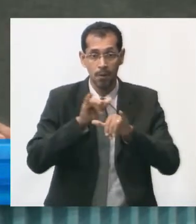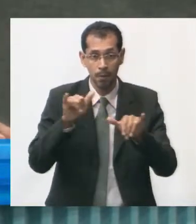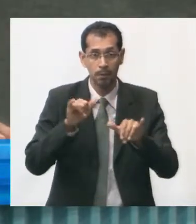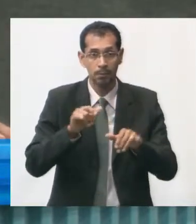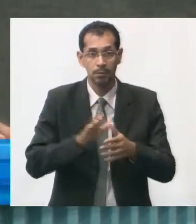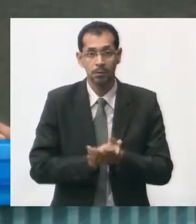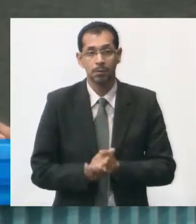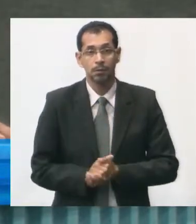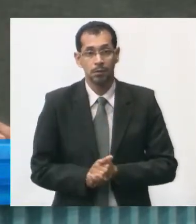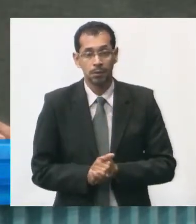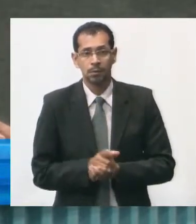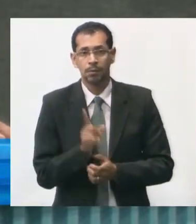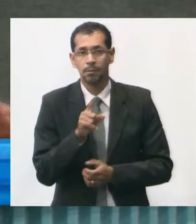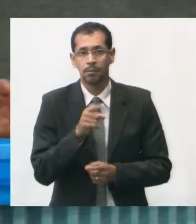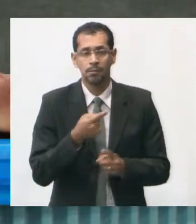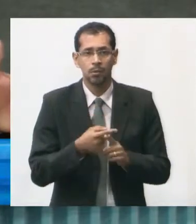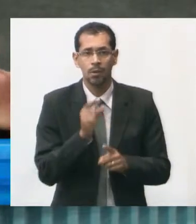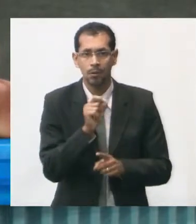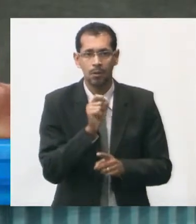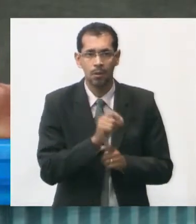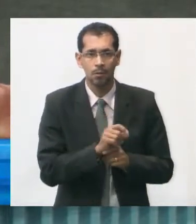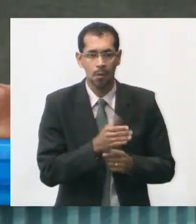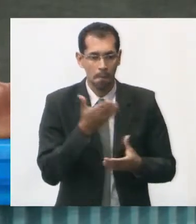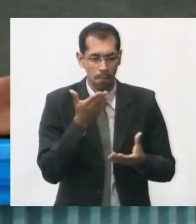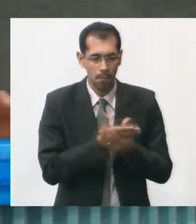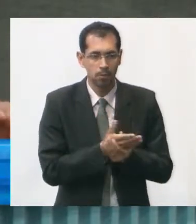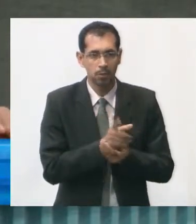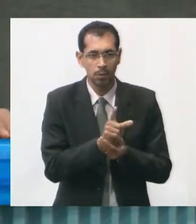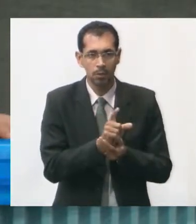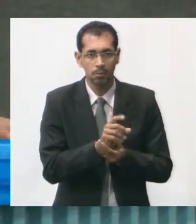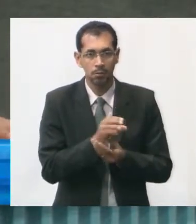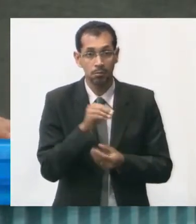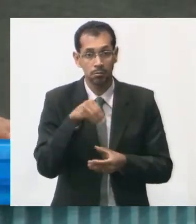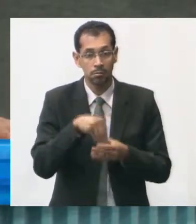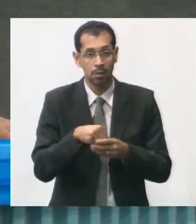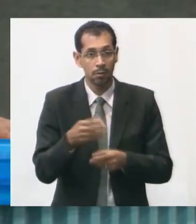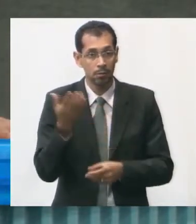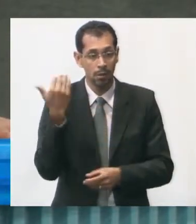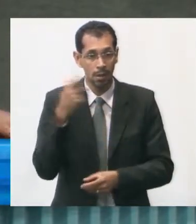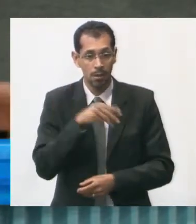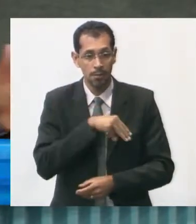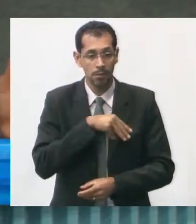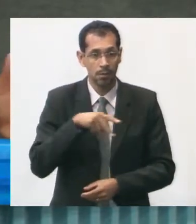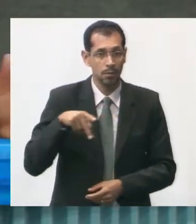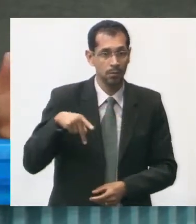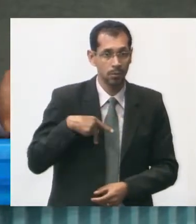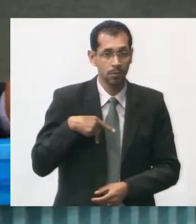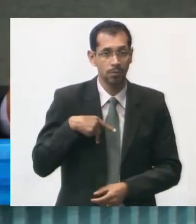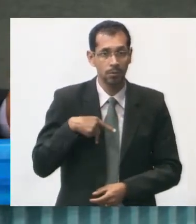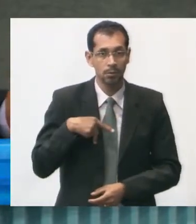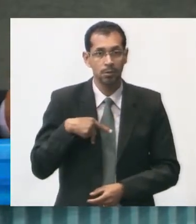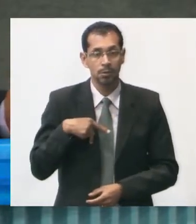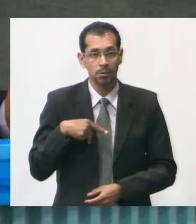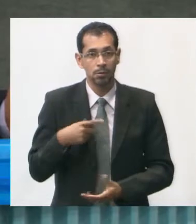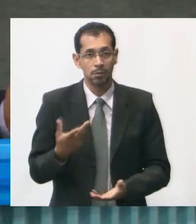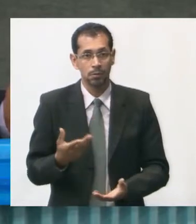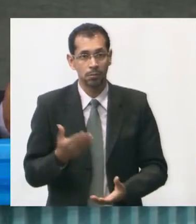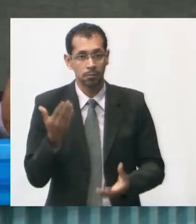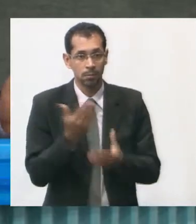o processo daquele terreno estava no Ministério Público, foi arquivado, inocentando o ex-prefeito de